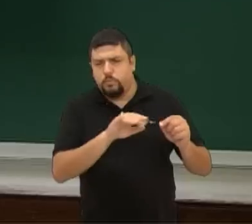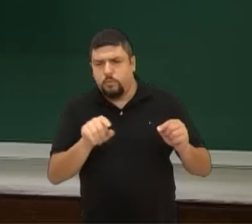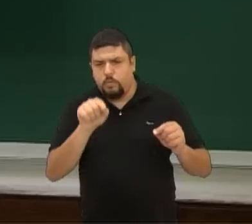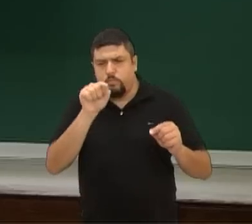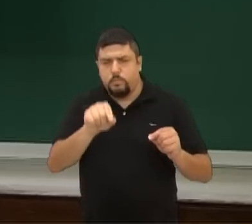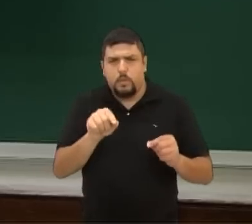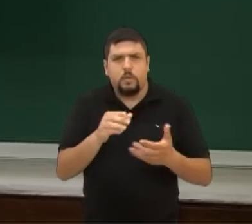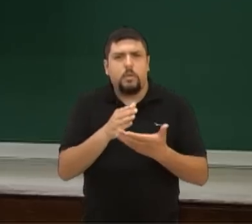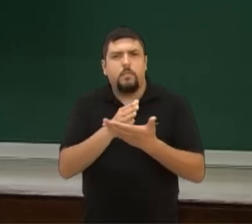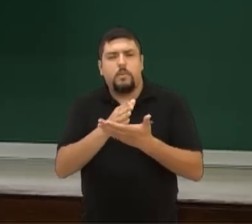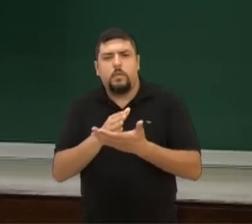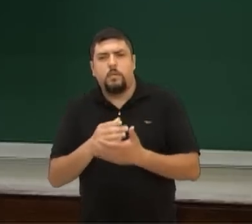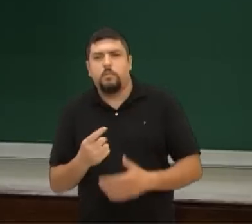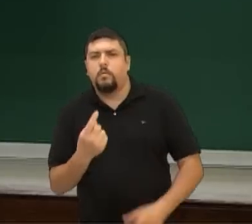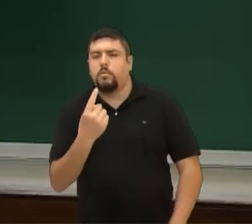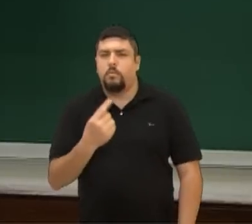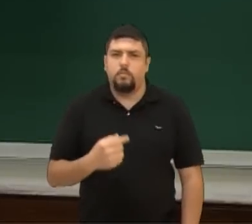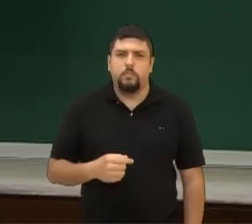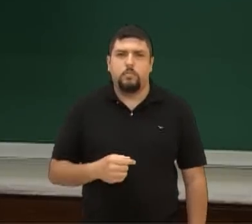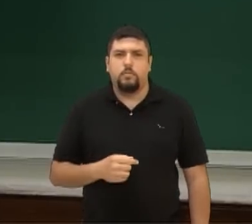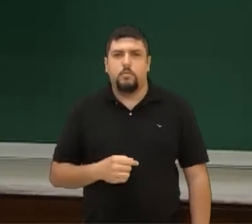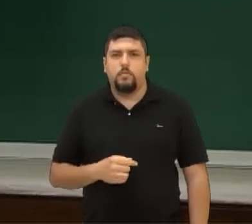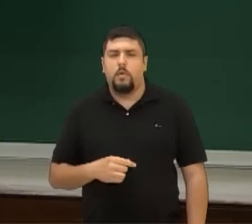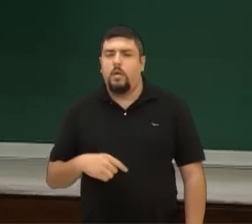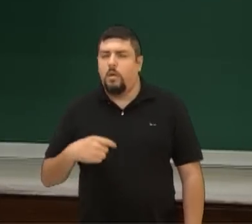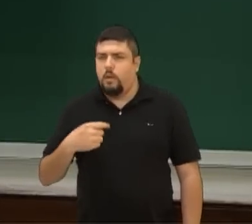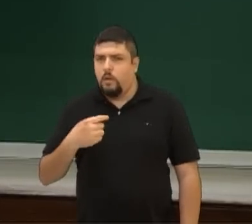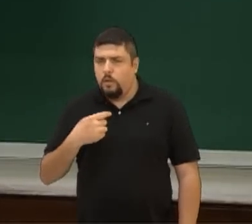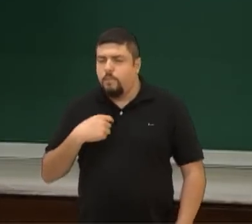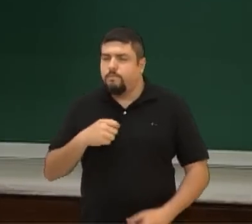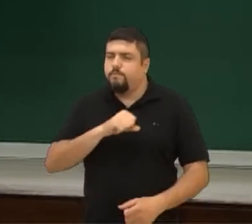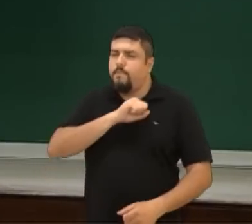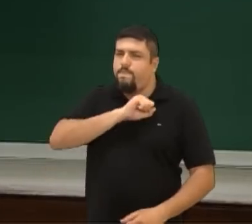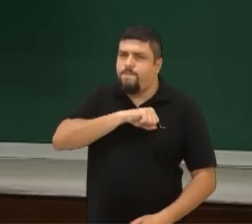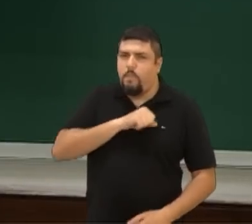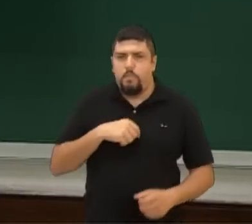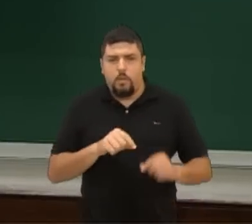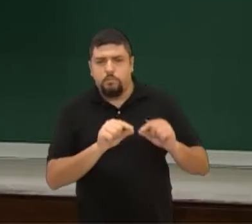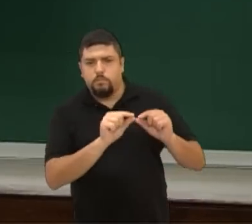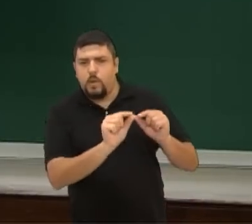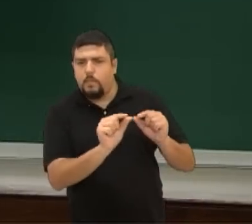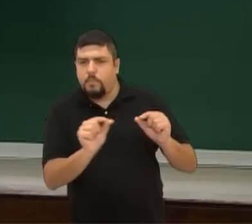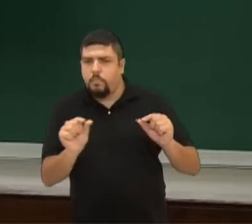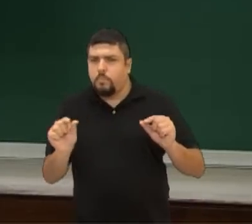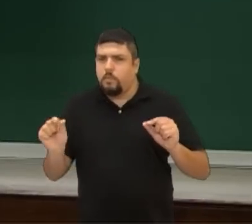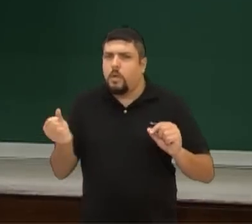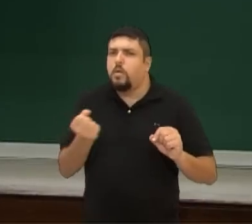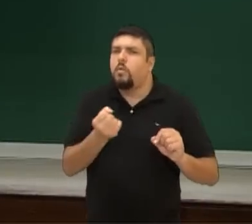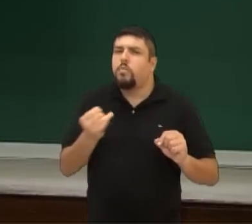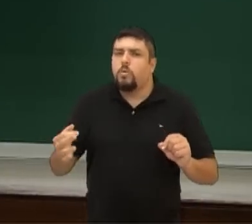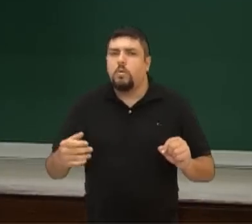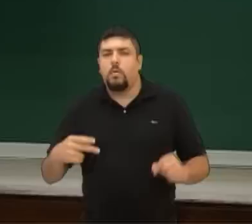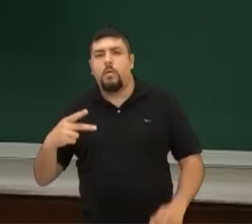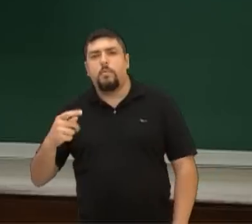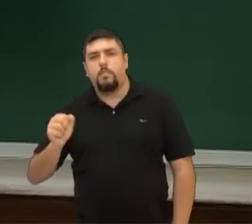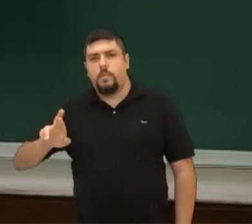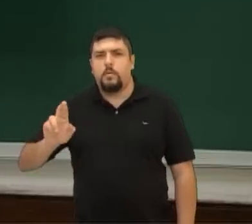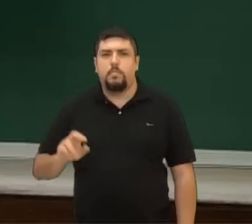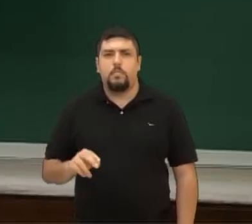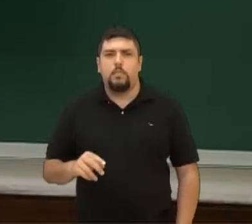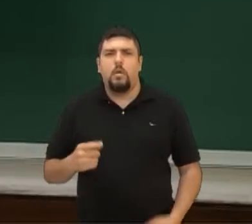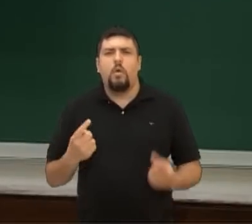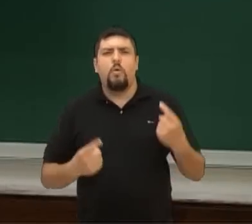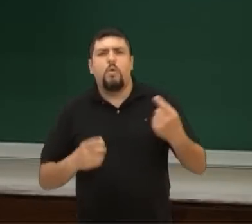no meio, certo? Eu fui lá de propósito, coloquei uma quantidade par. Porque daí, qual é o número que está no